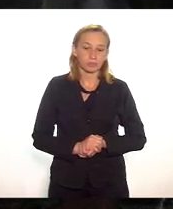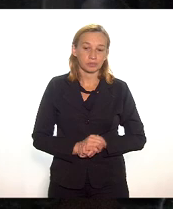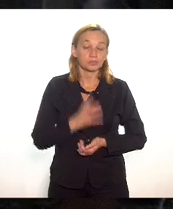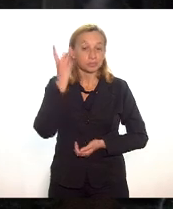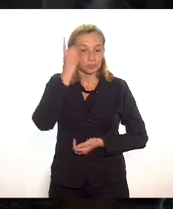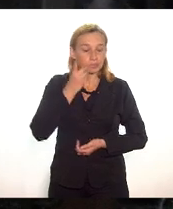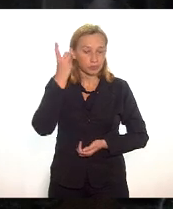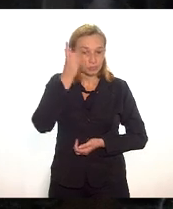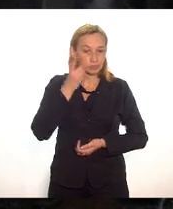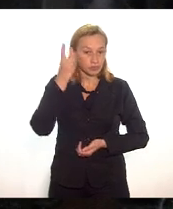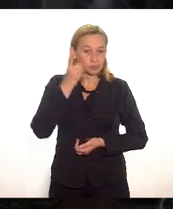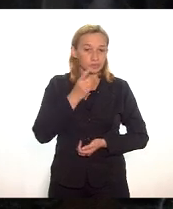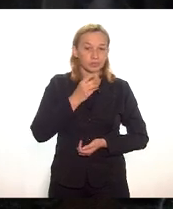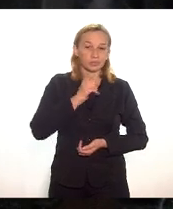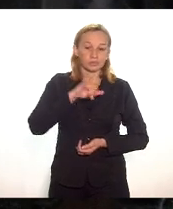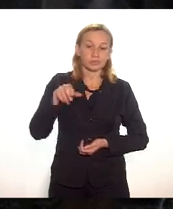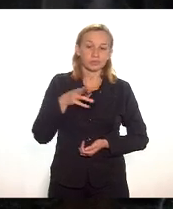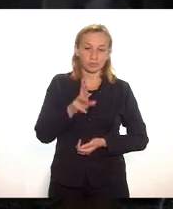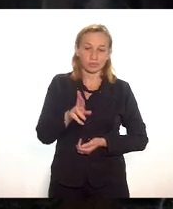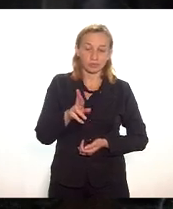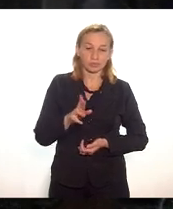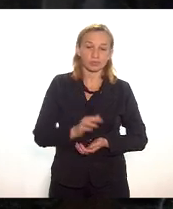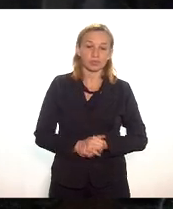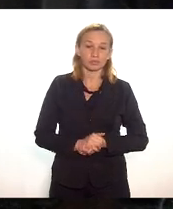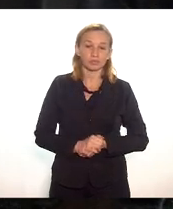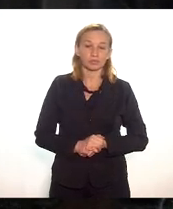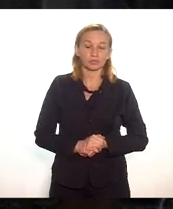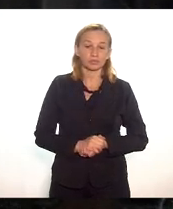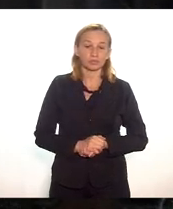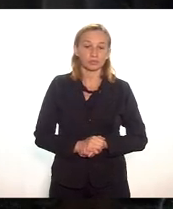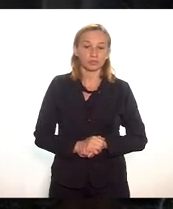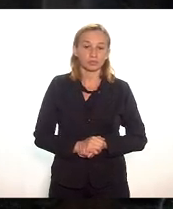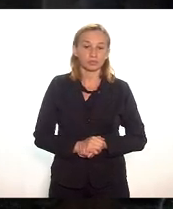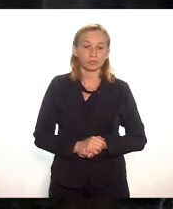Deputado Jair Bittencourt.